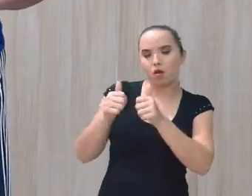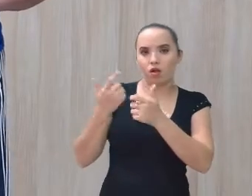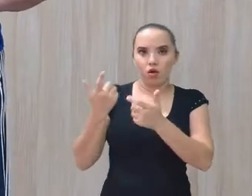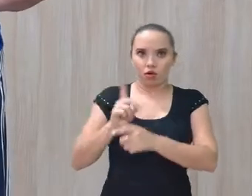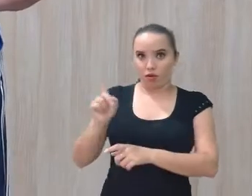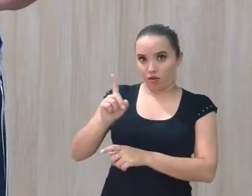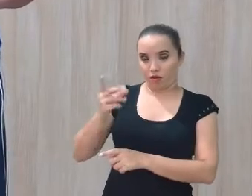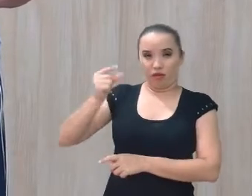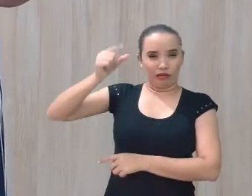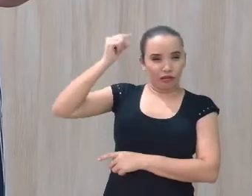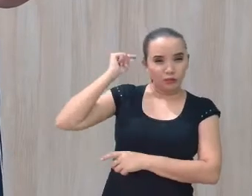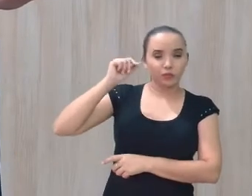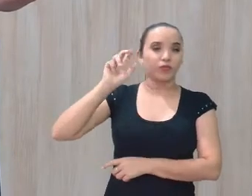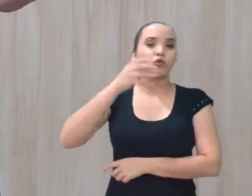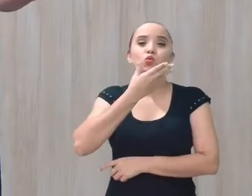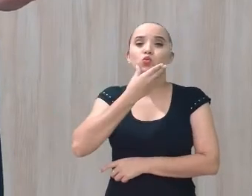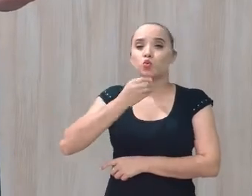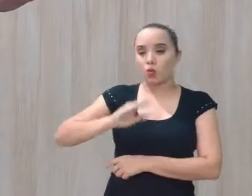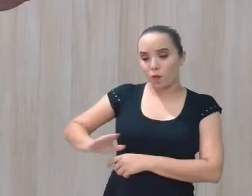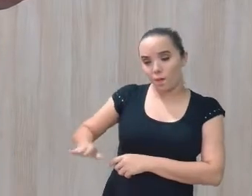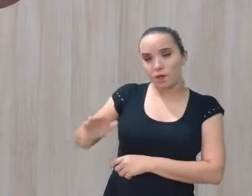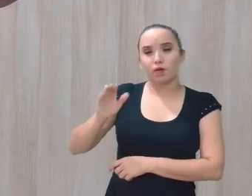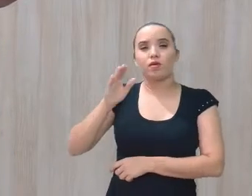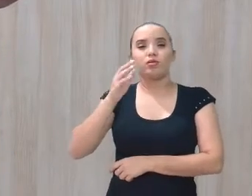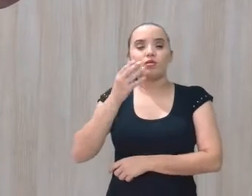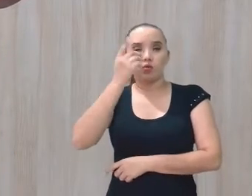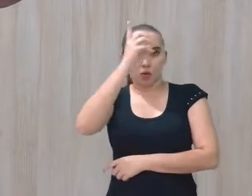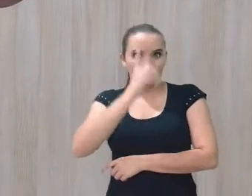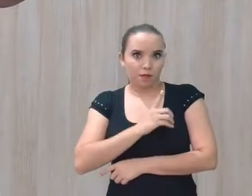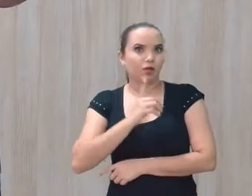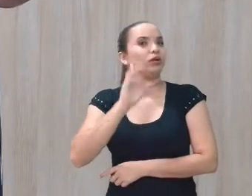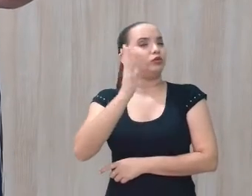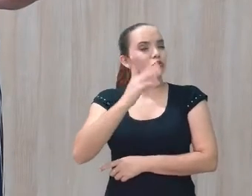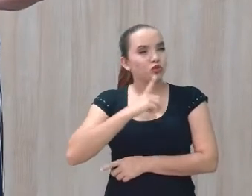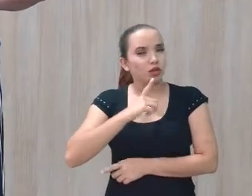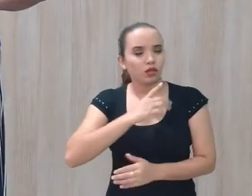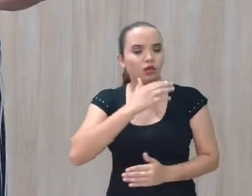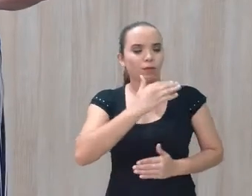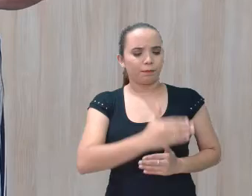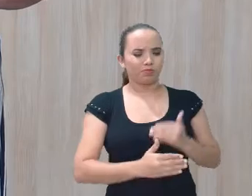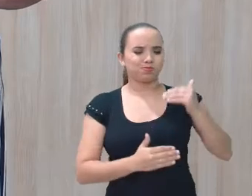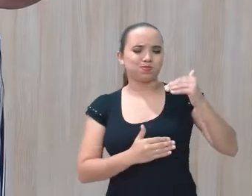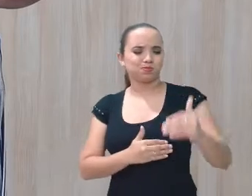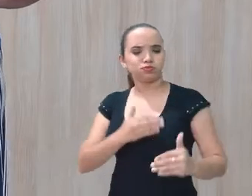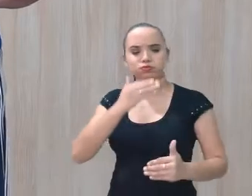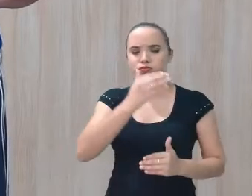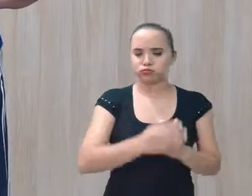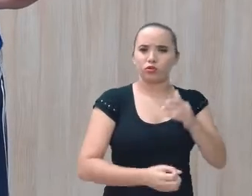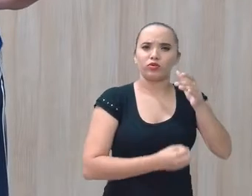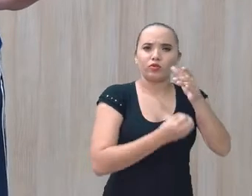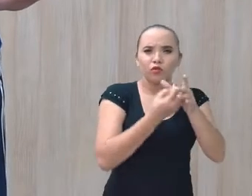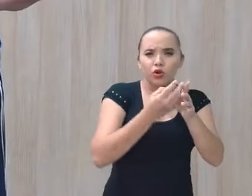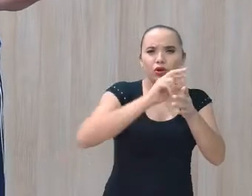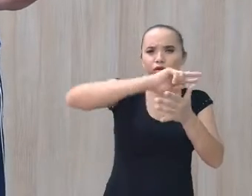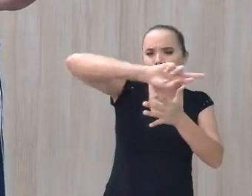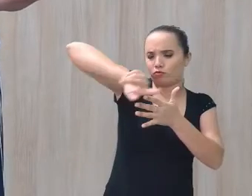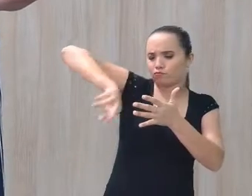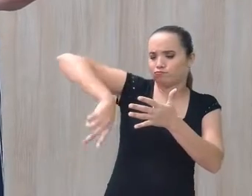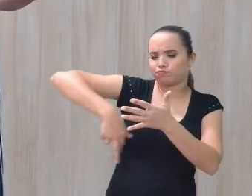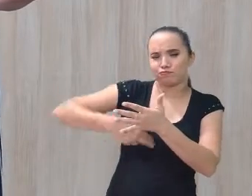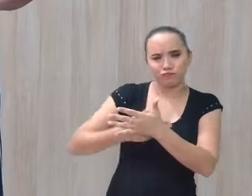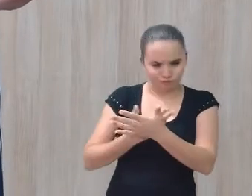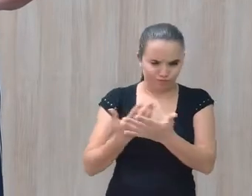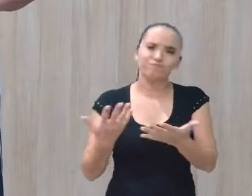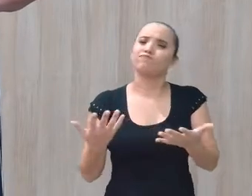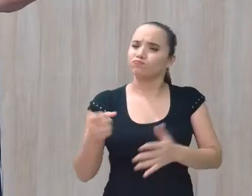Kid, ele já foi replicado por vários quadrinistas, né, ao longo, desde esse mais de um século que ele existe, ele já foi